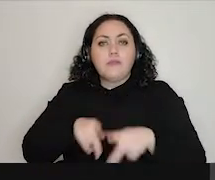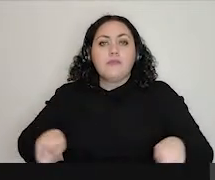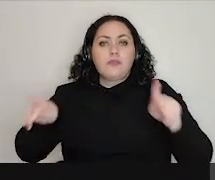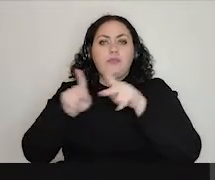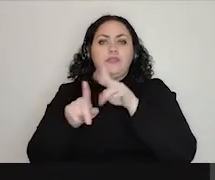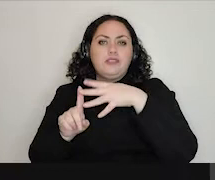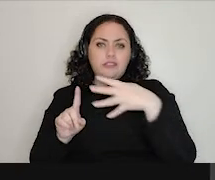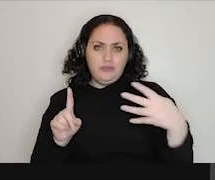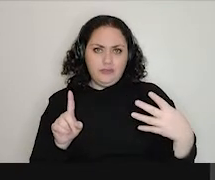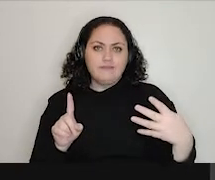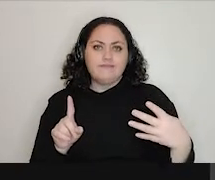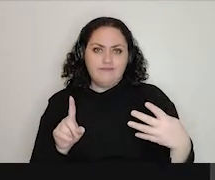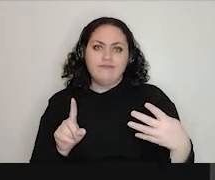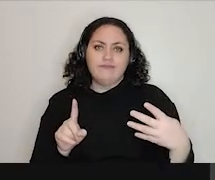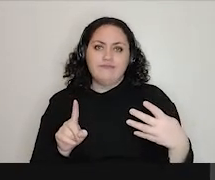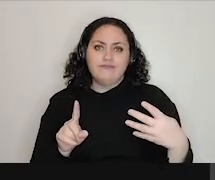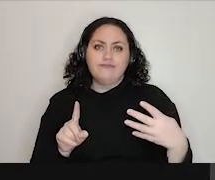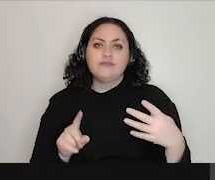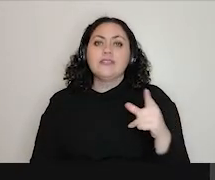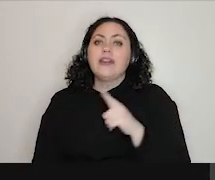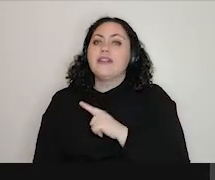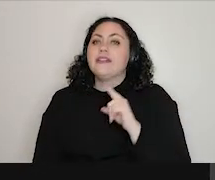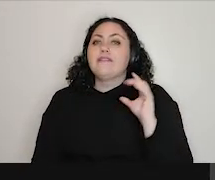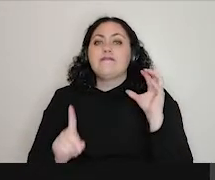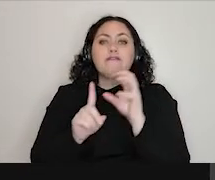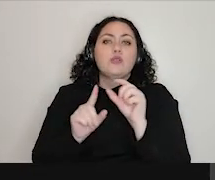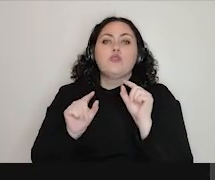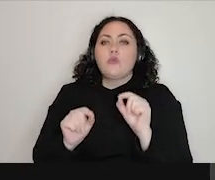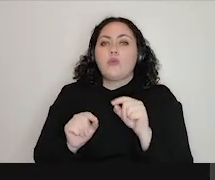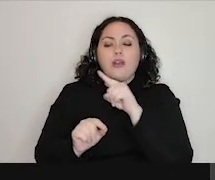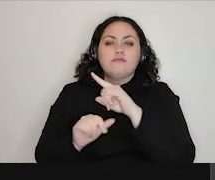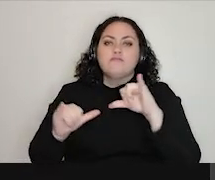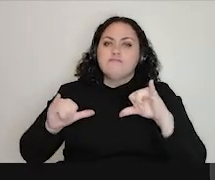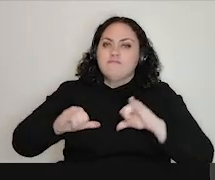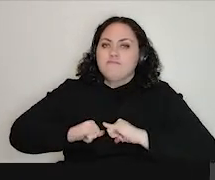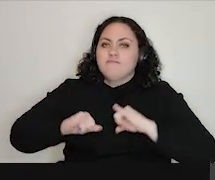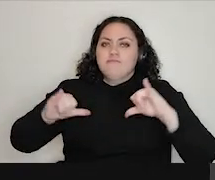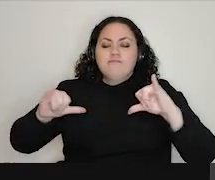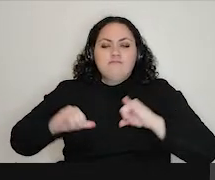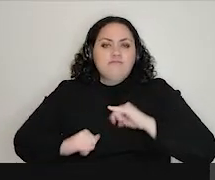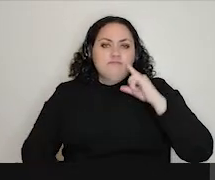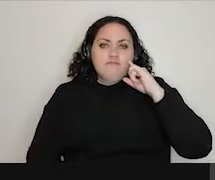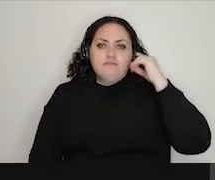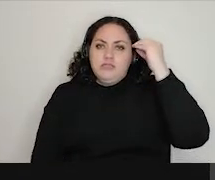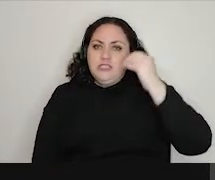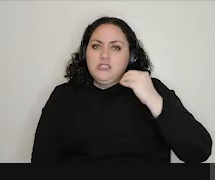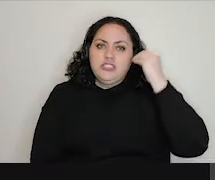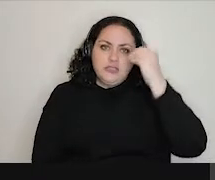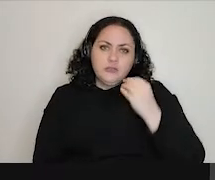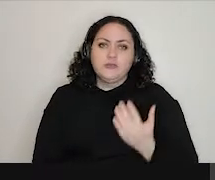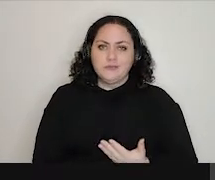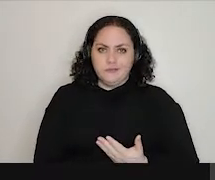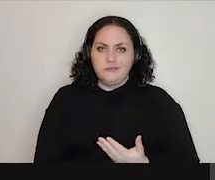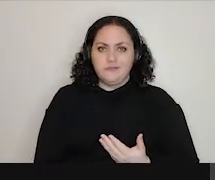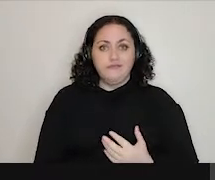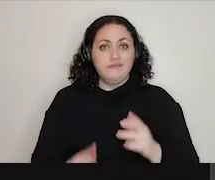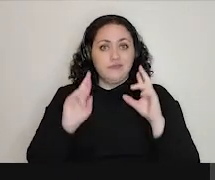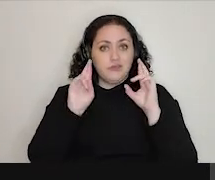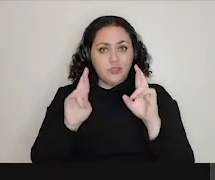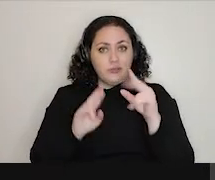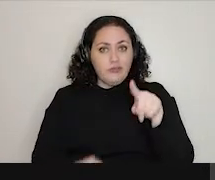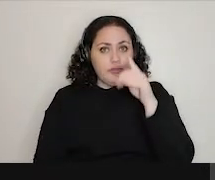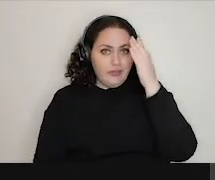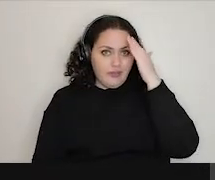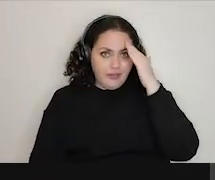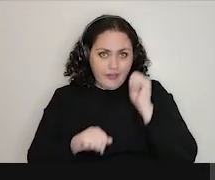de direitos à população LGBTQIA+, que vai resultar em intenso sofrimento psíquico.